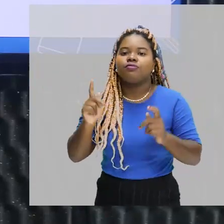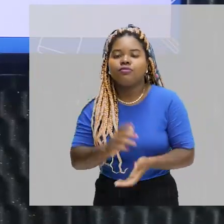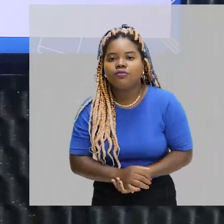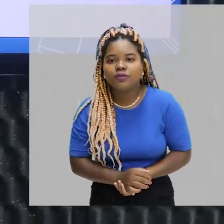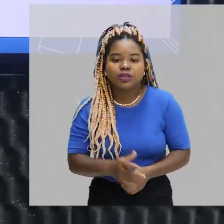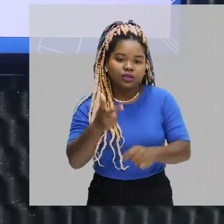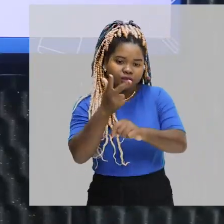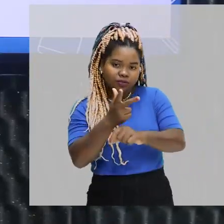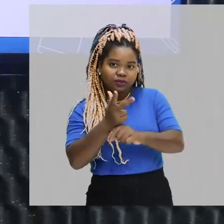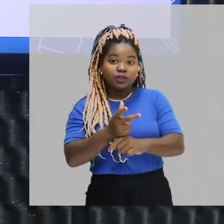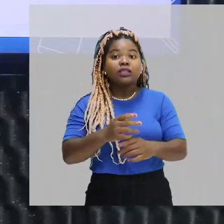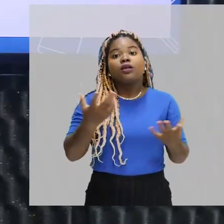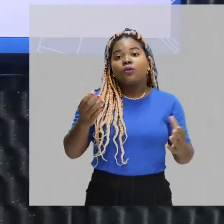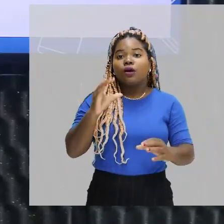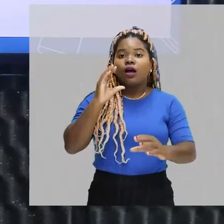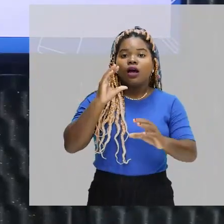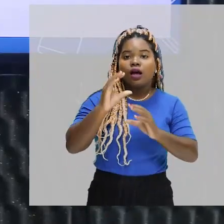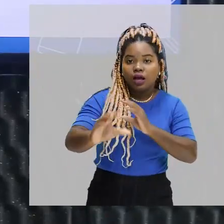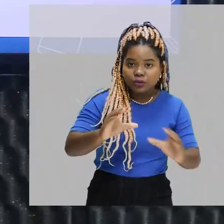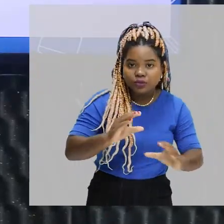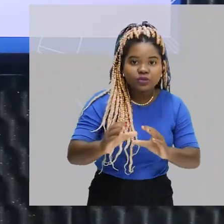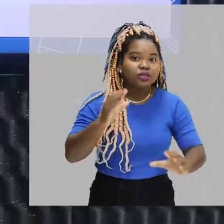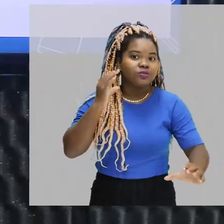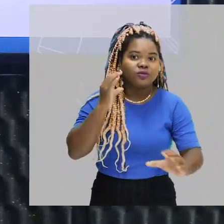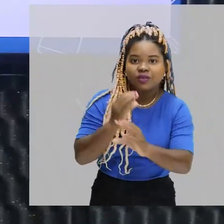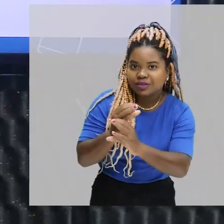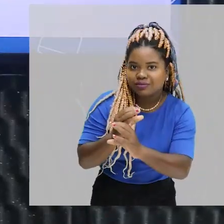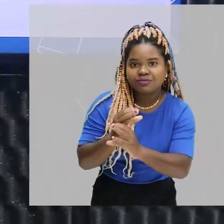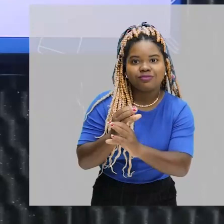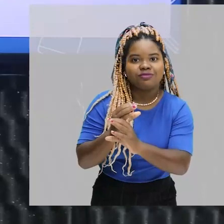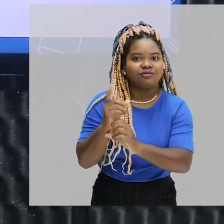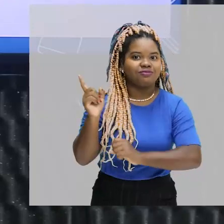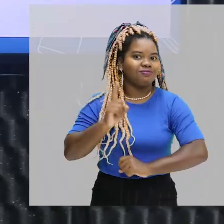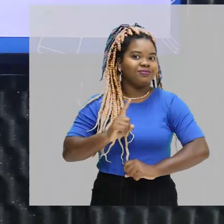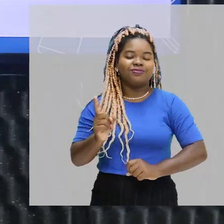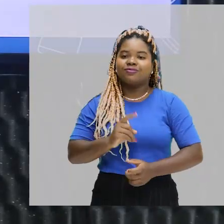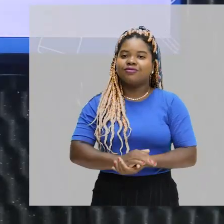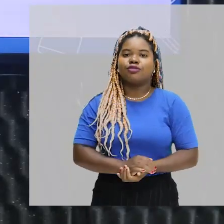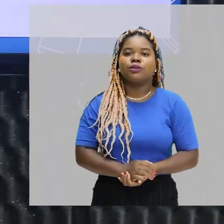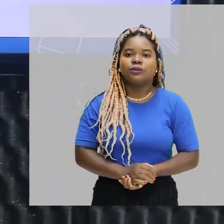falando de entendimento. Então, essas intercorrências na língua que eu falo,